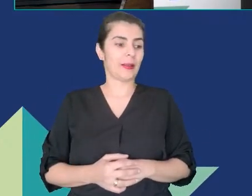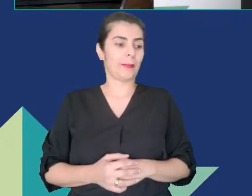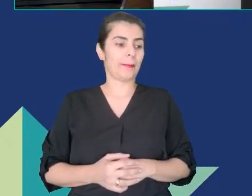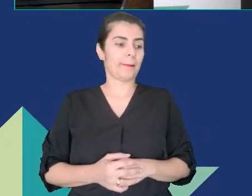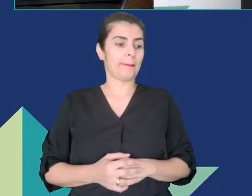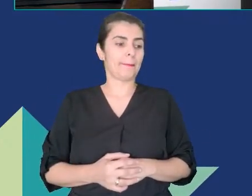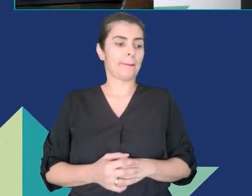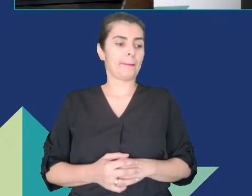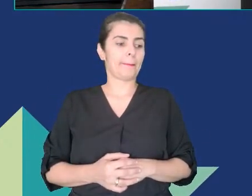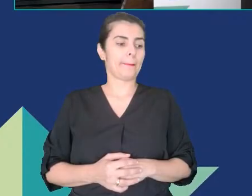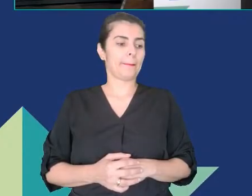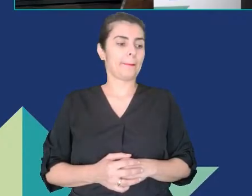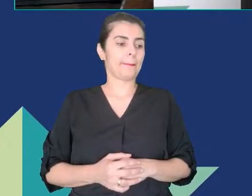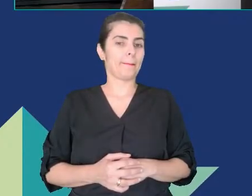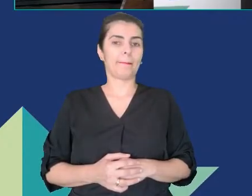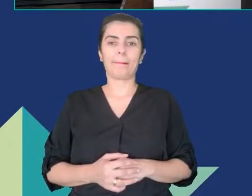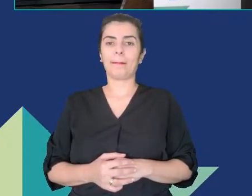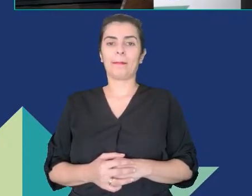Tá indo.